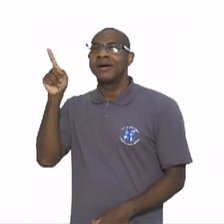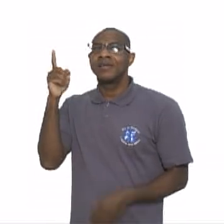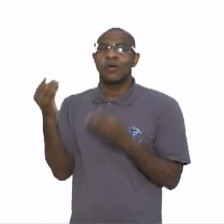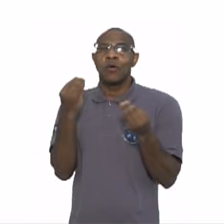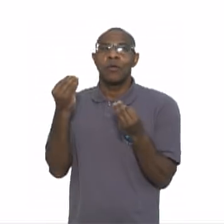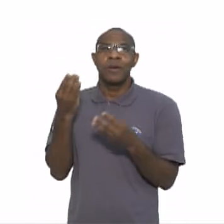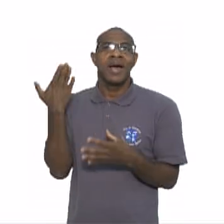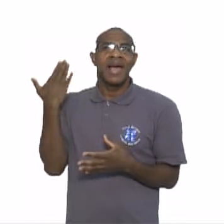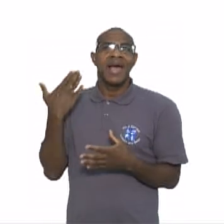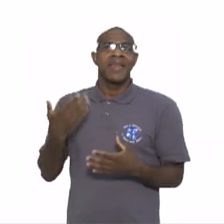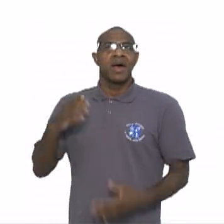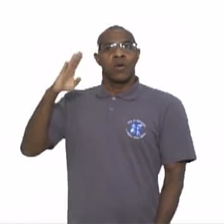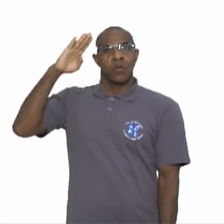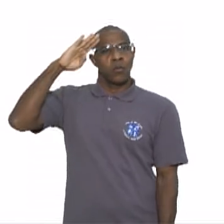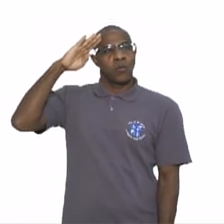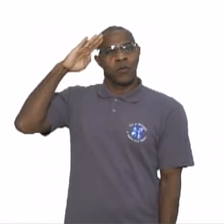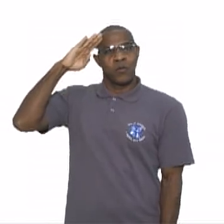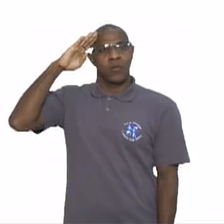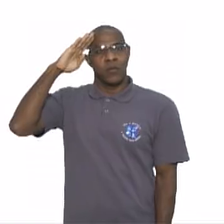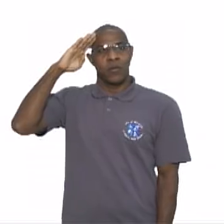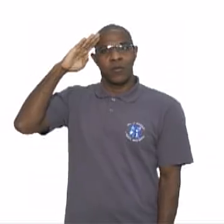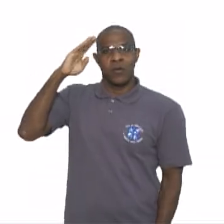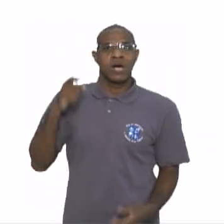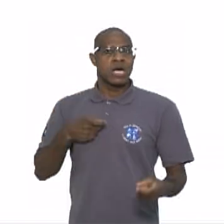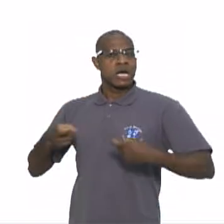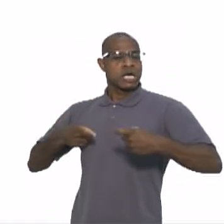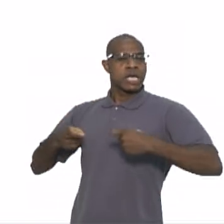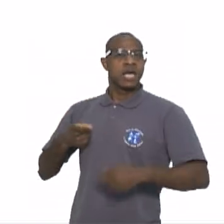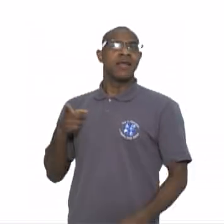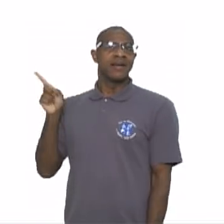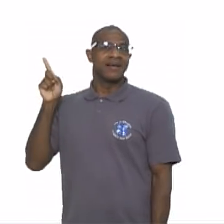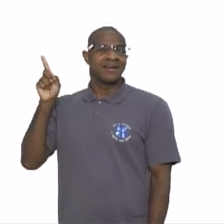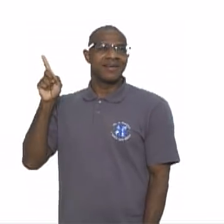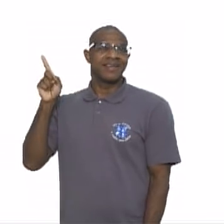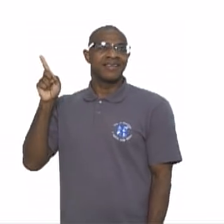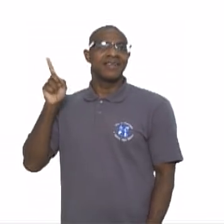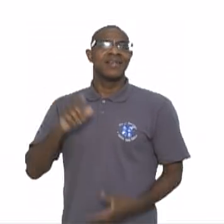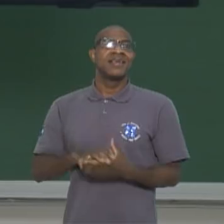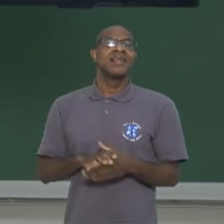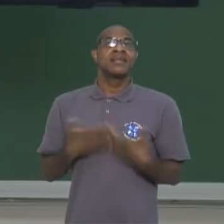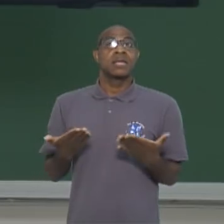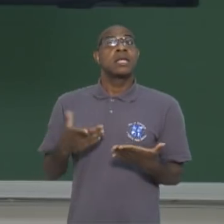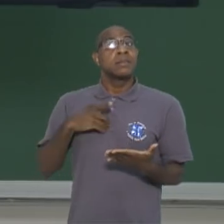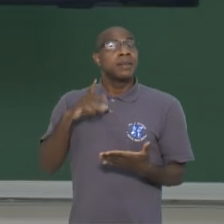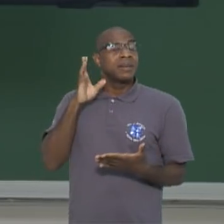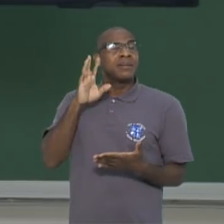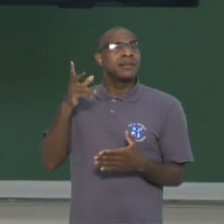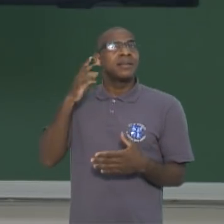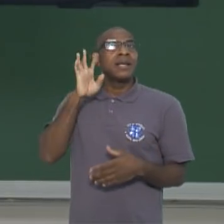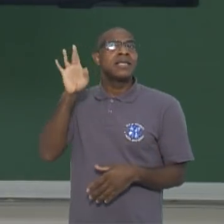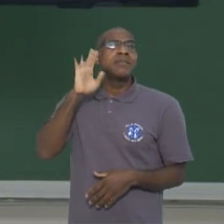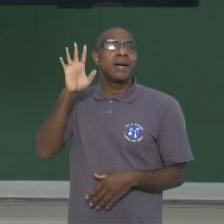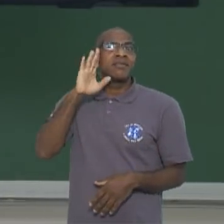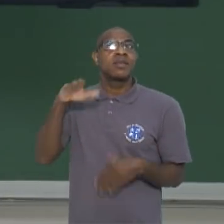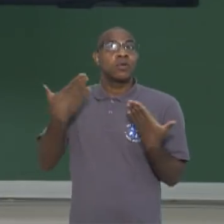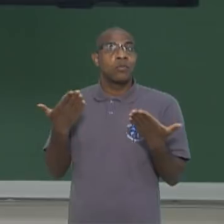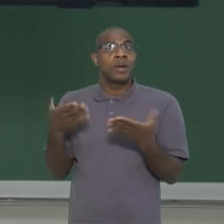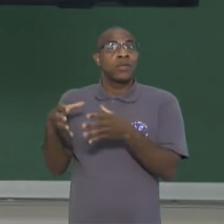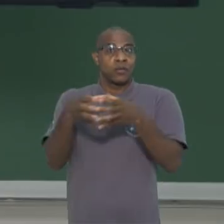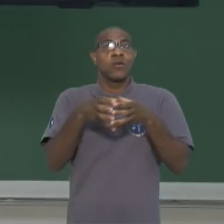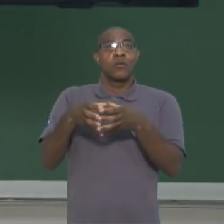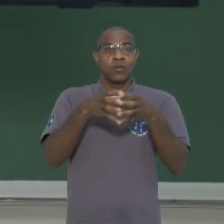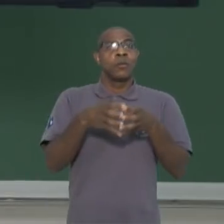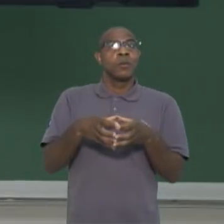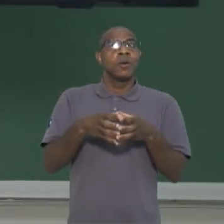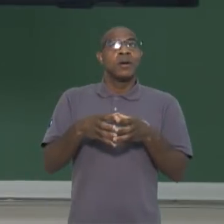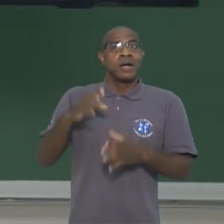né, um guerreiro franco. E vendo um guerreiro franco, você já pode imaginar também como eram os outros guerreiros bárbaros, tá? Já que eles